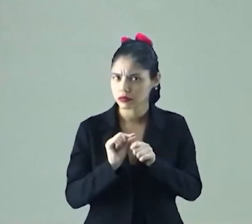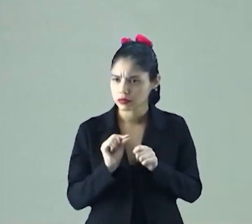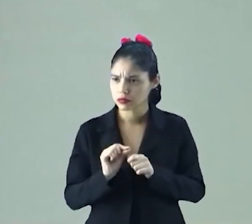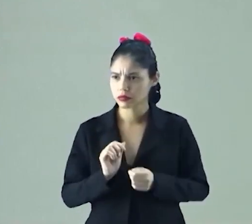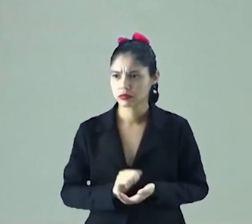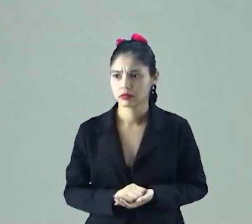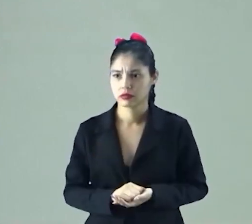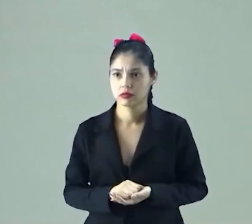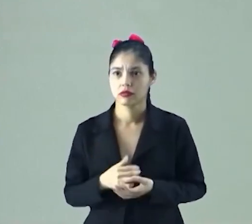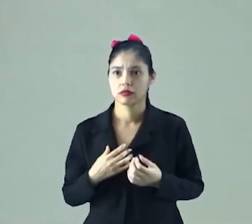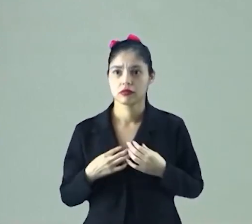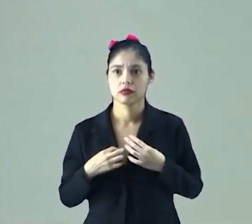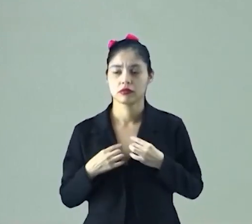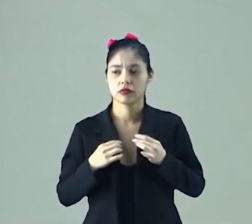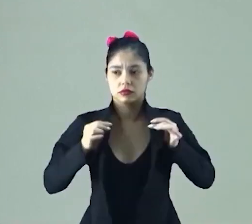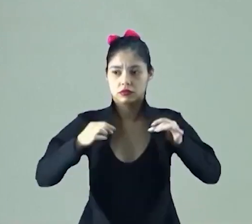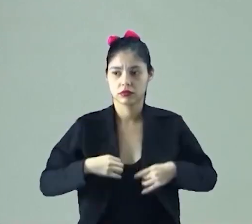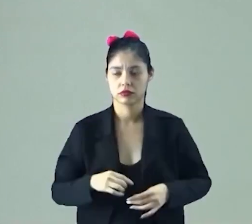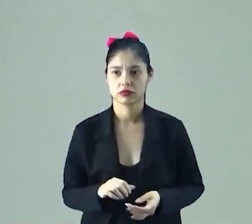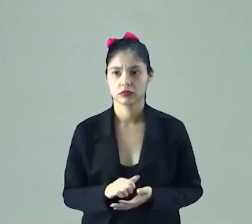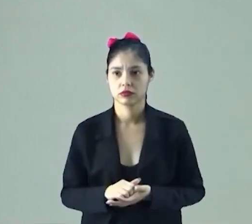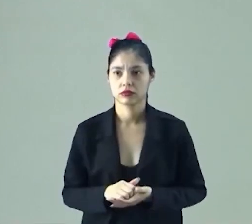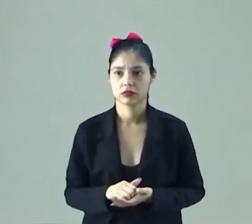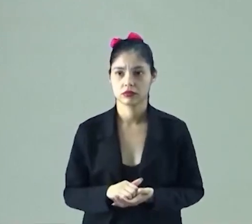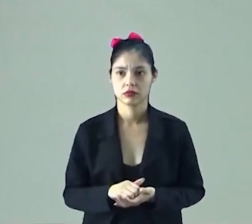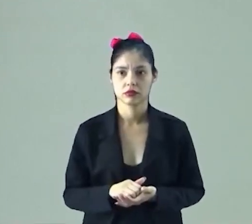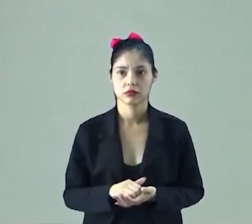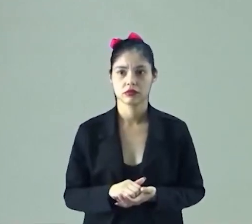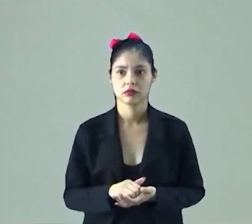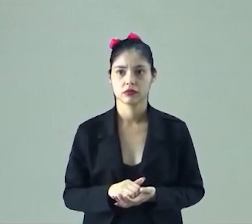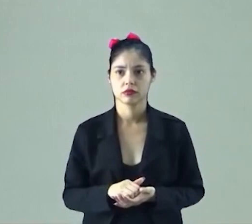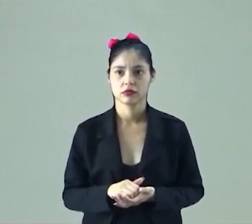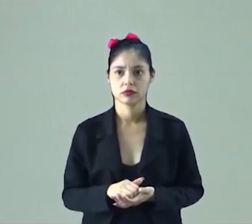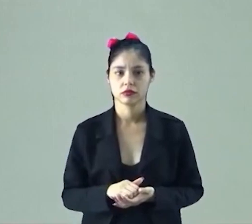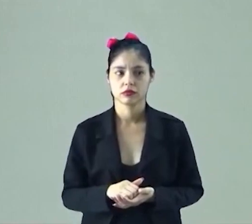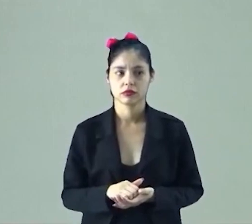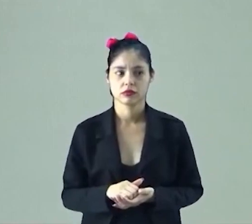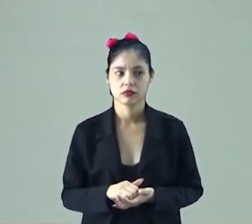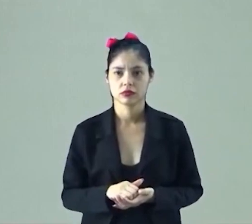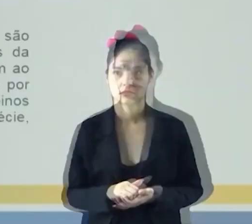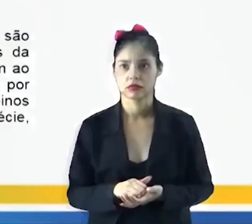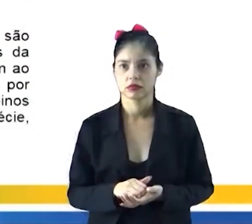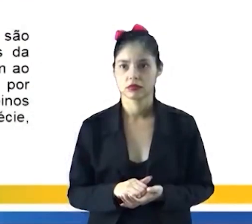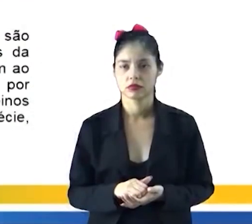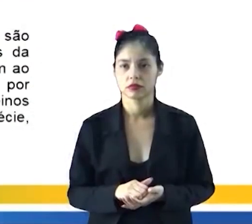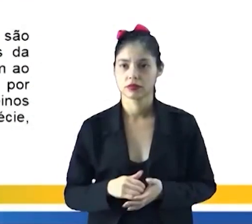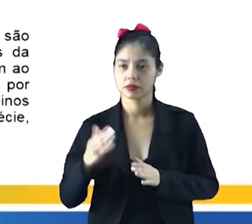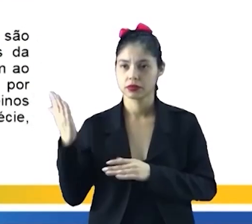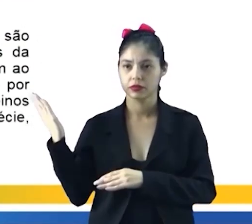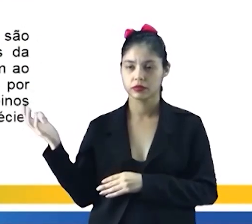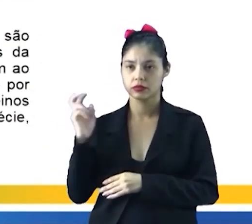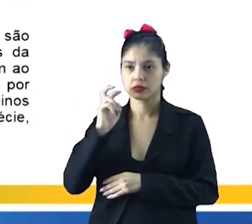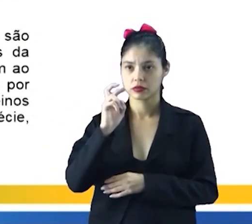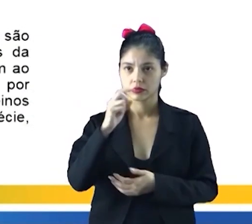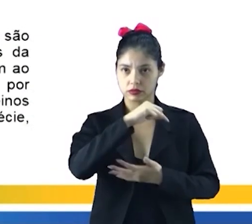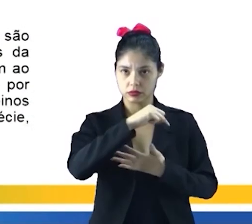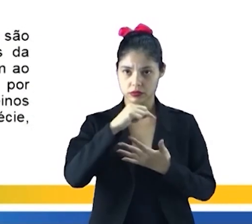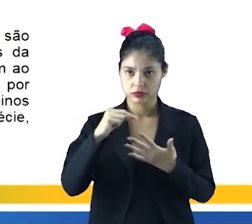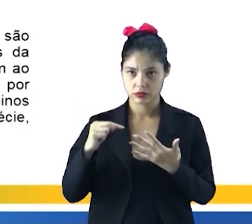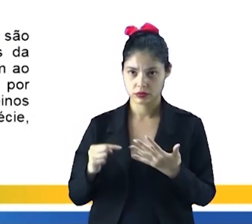divisão taxonômica? Então lá no pezinho, você está vendo aqui do slide, eu vou ter o quê? As 5 proposições, ou seja,